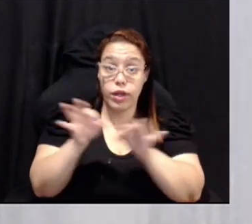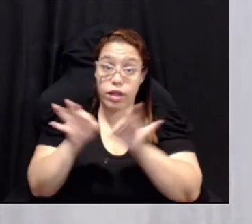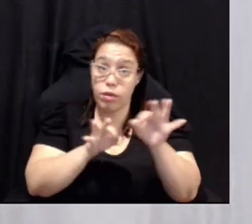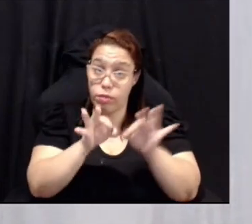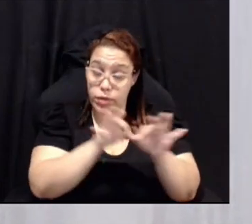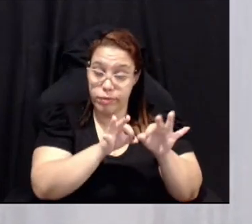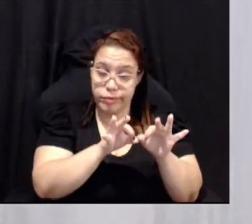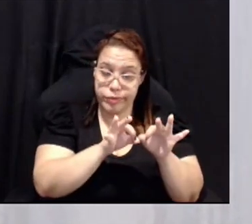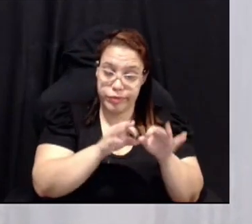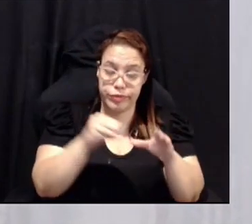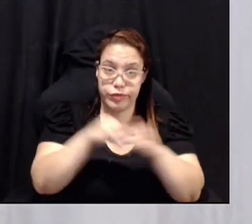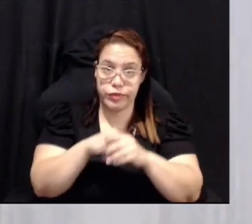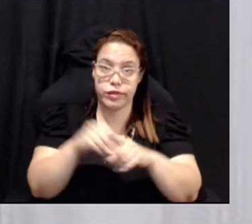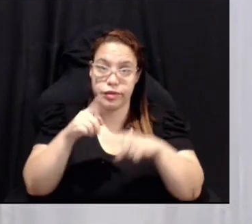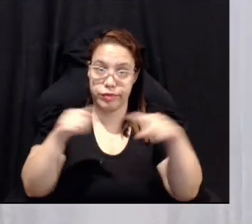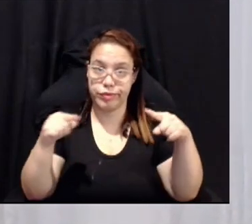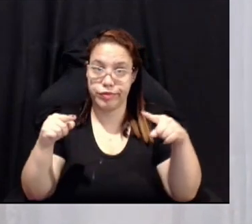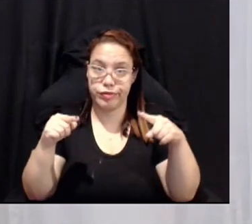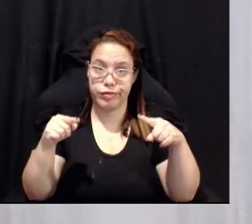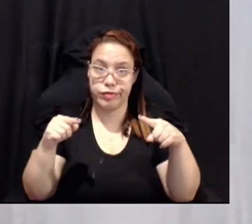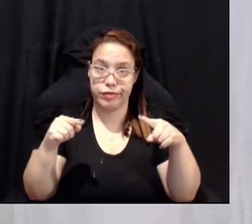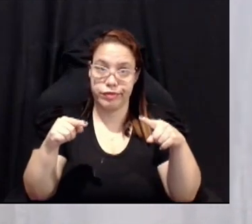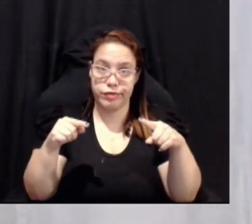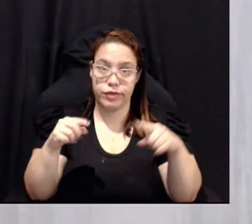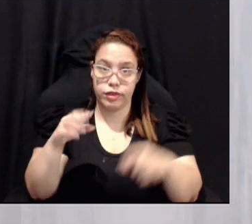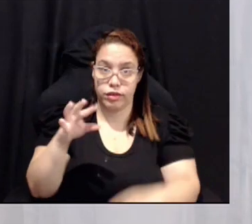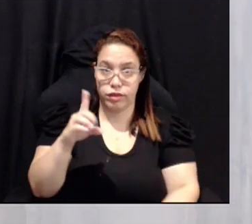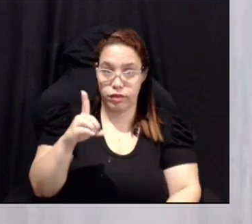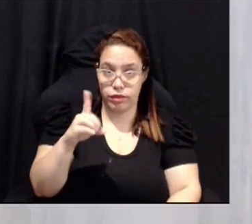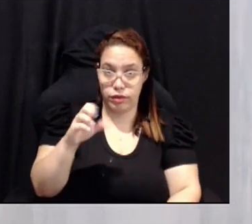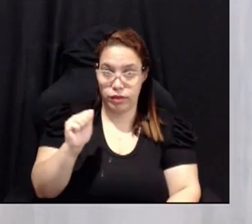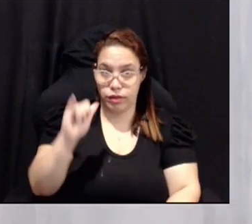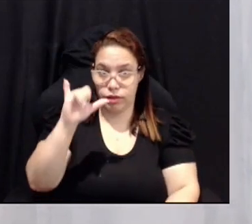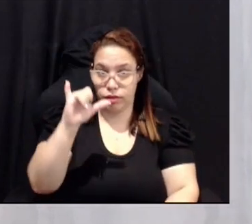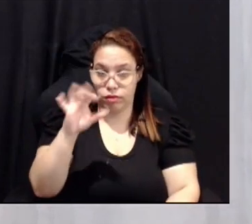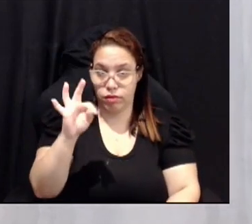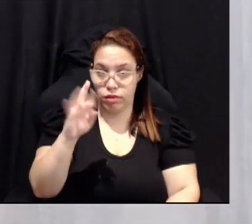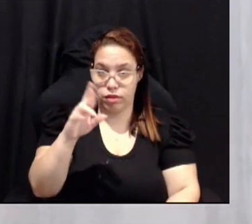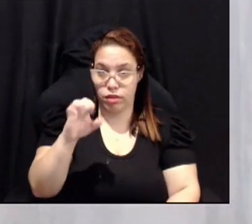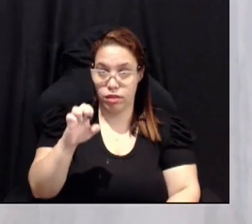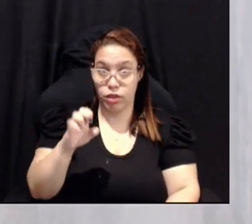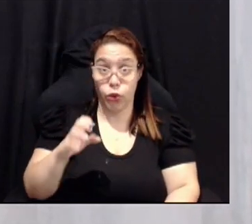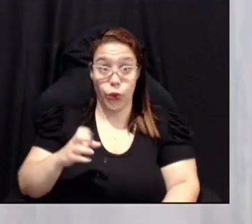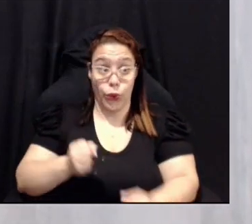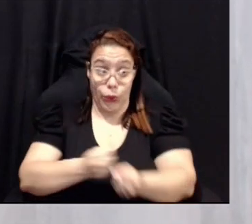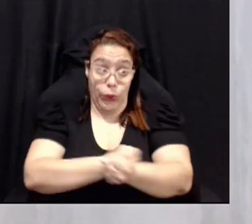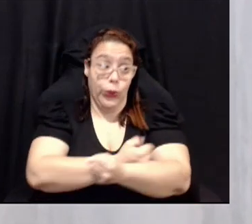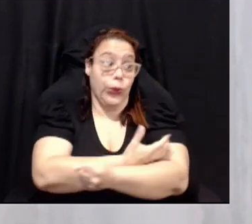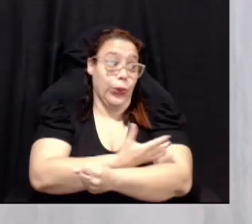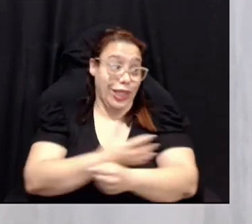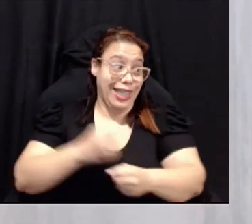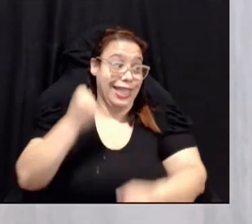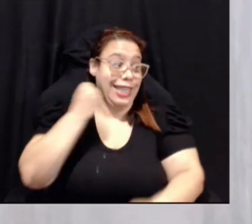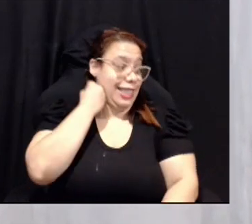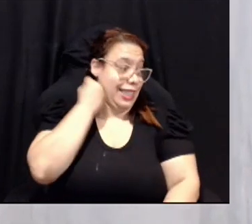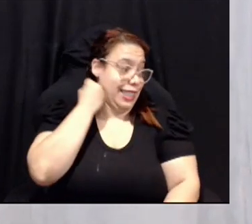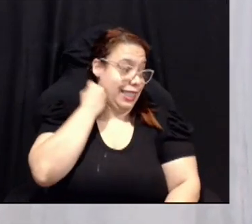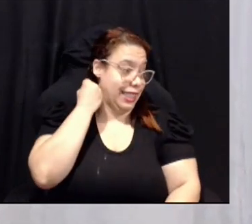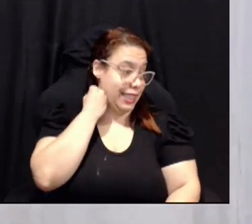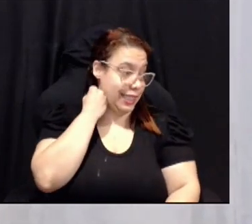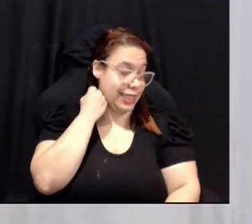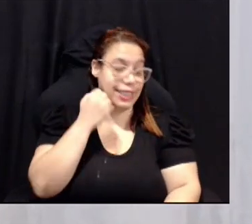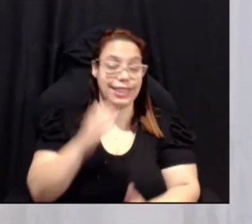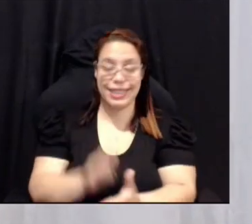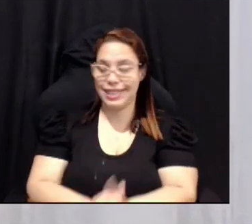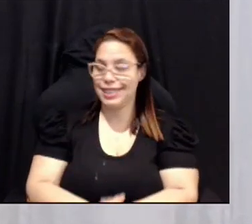renda variável, ainda mais no Day Trade, que é algo bem emocionante e bem estressante ali no mercado. Então, quais